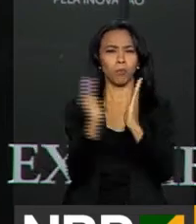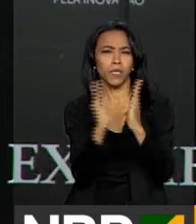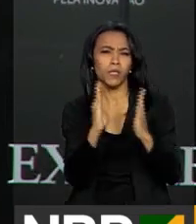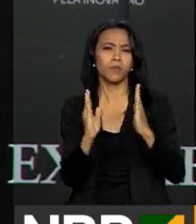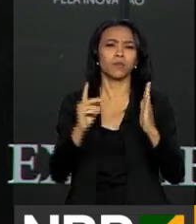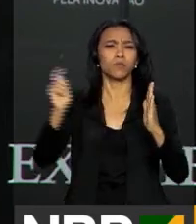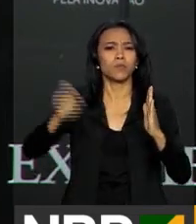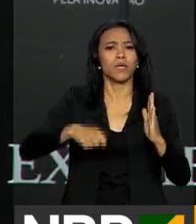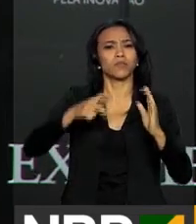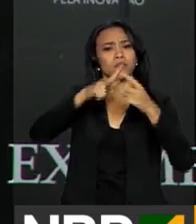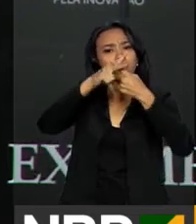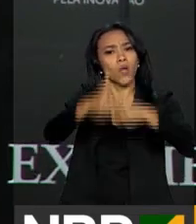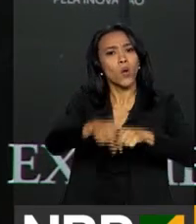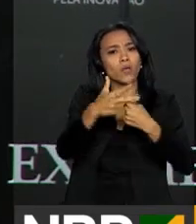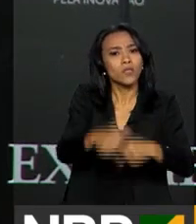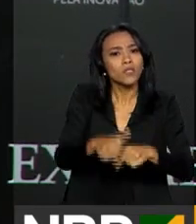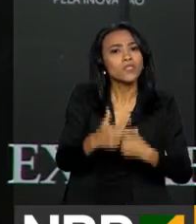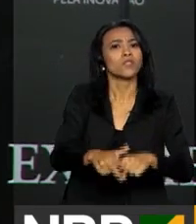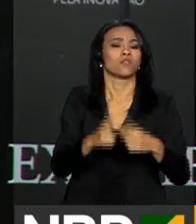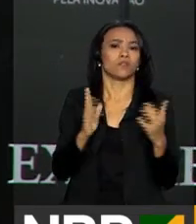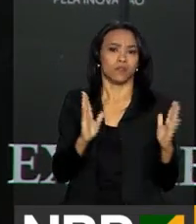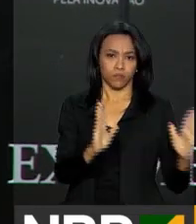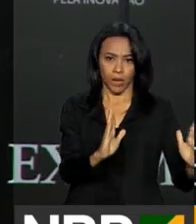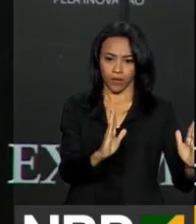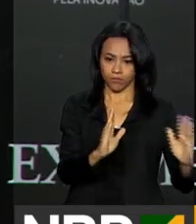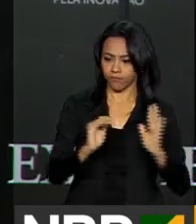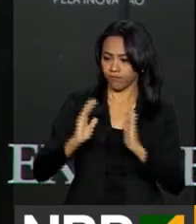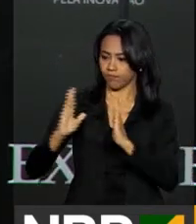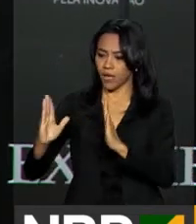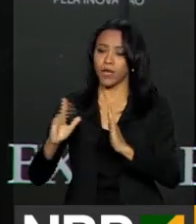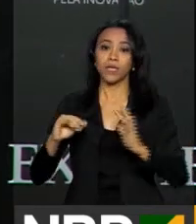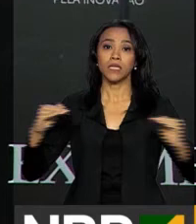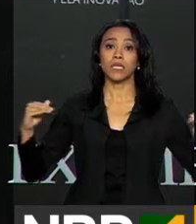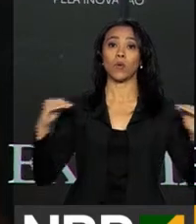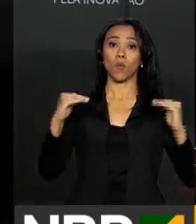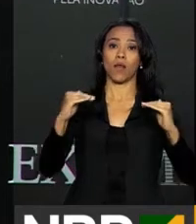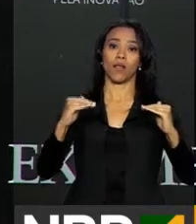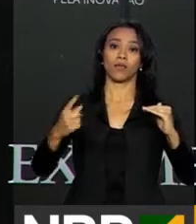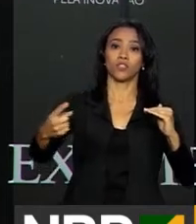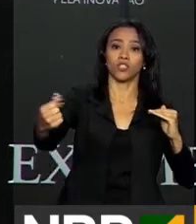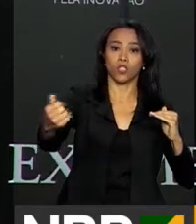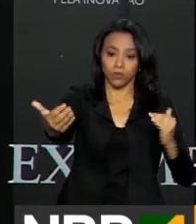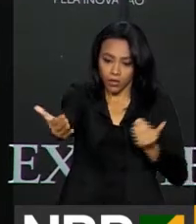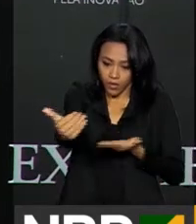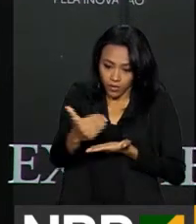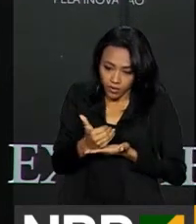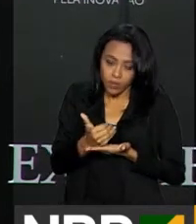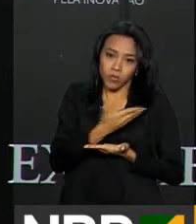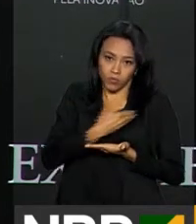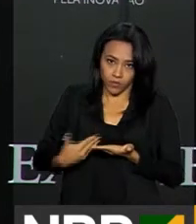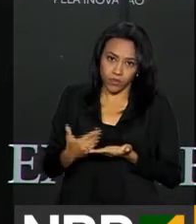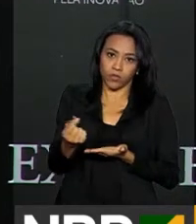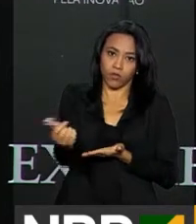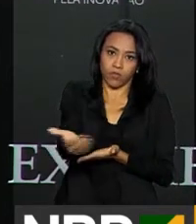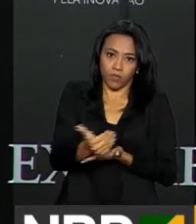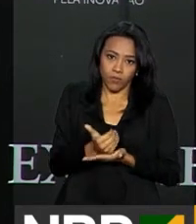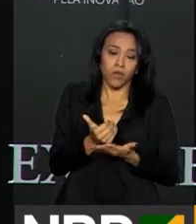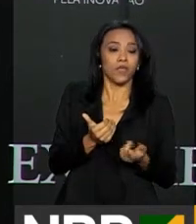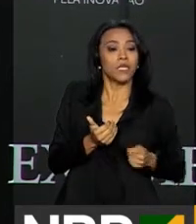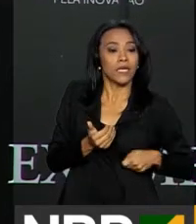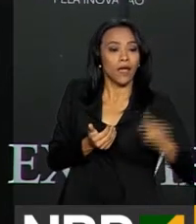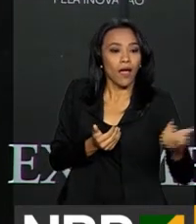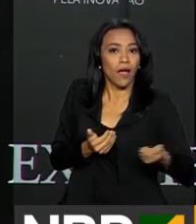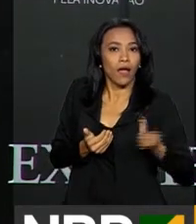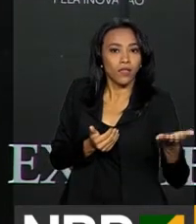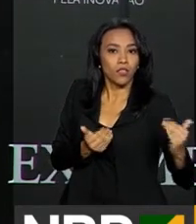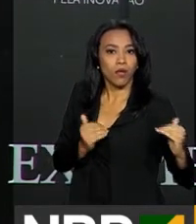pudéssemos fazer assim, empatar o que se arrecada com aquilo que se gasta. E, por isso, na emenda